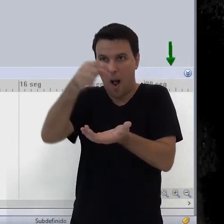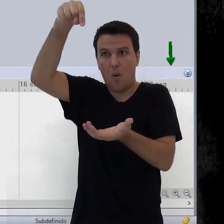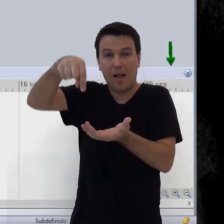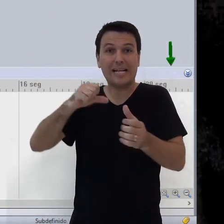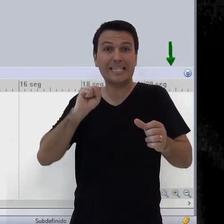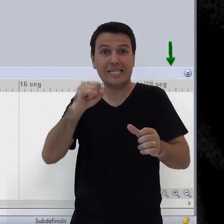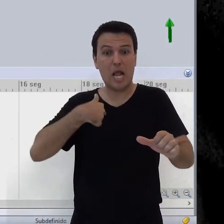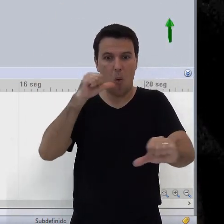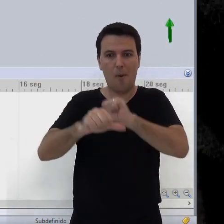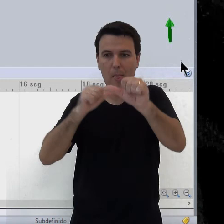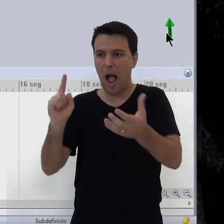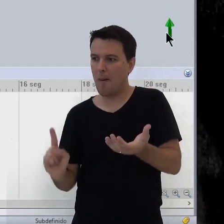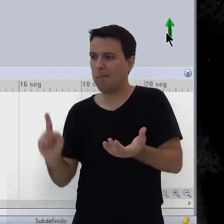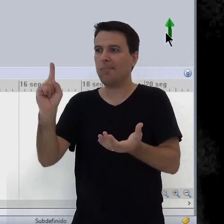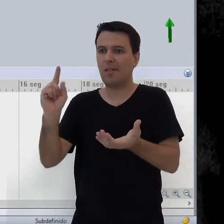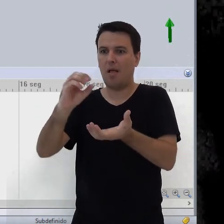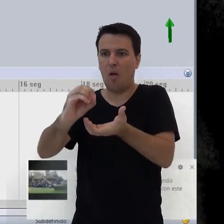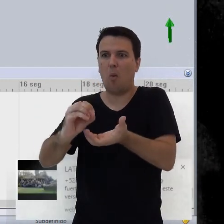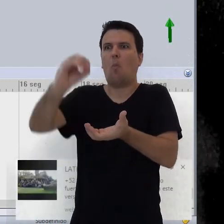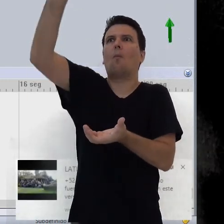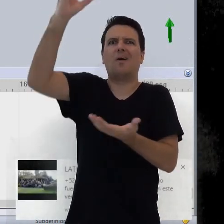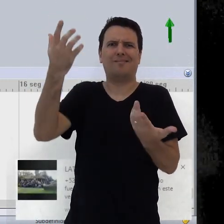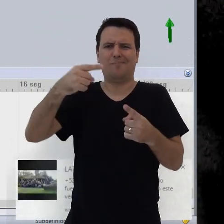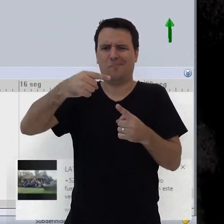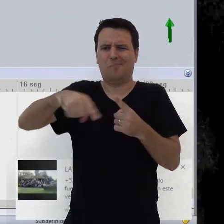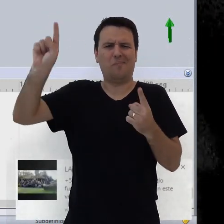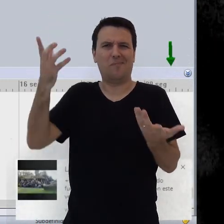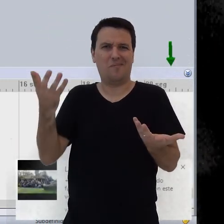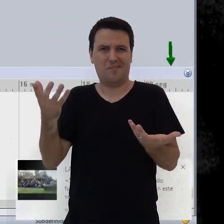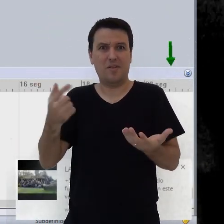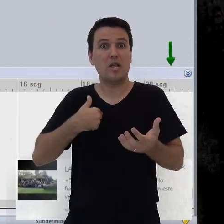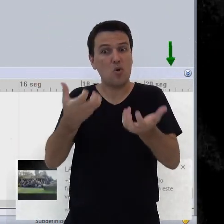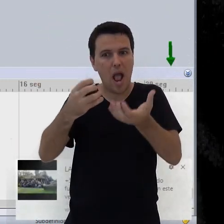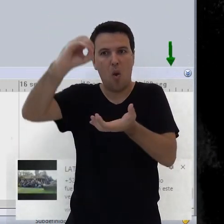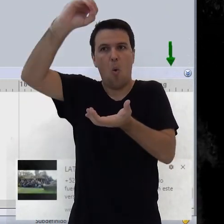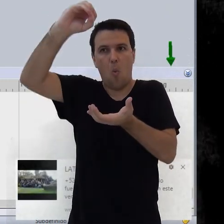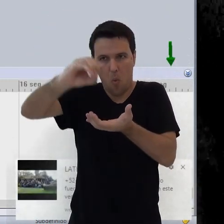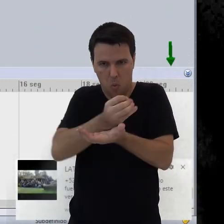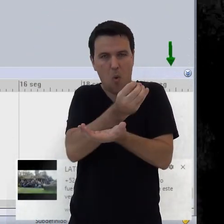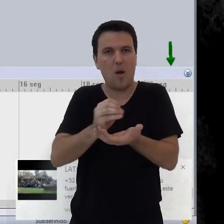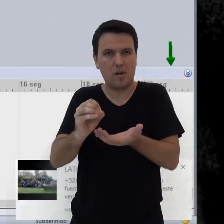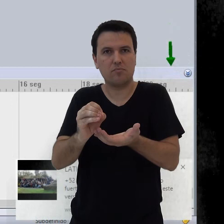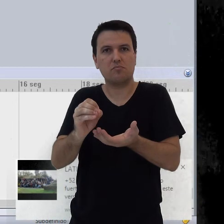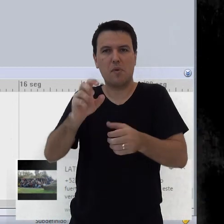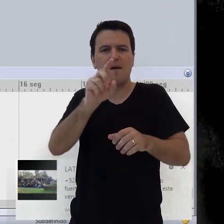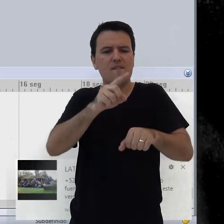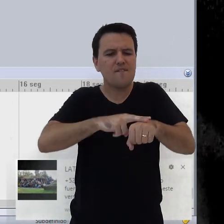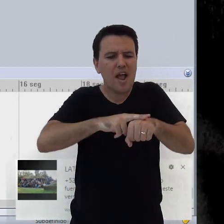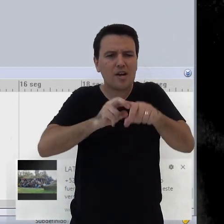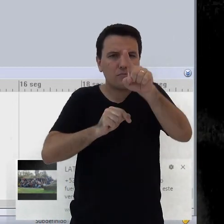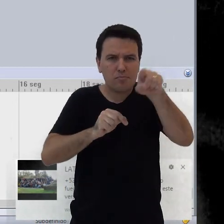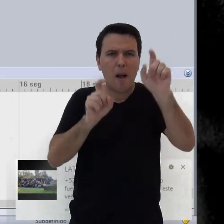Se eu mudar aqui a direção, a esfera vai subir, vai ficar meio estranho, né? Então, eu quero que ela caia, aí é só confirmar.